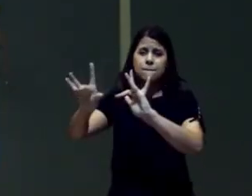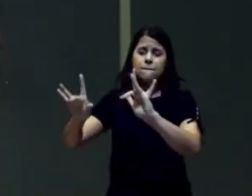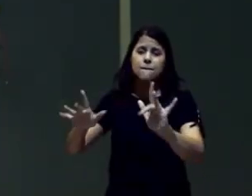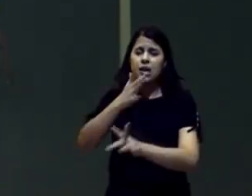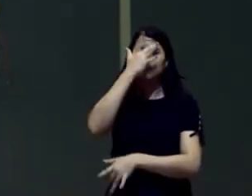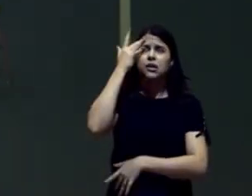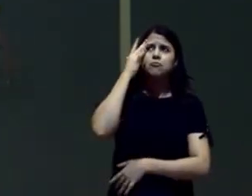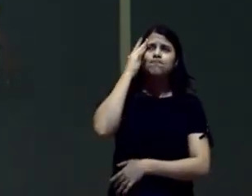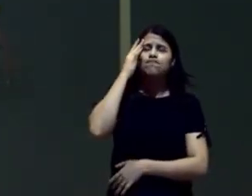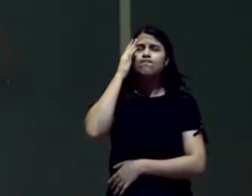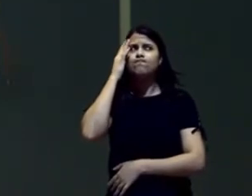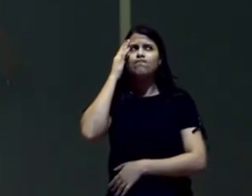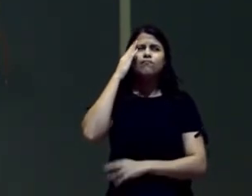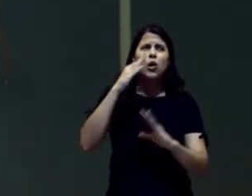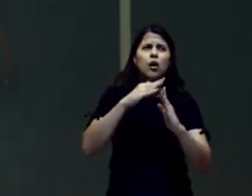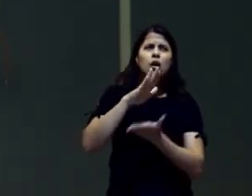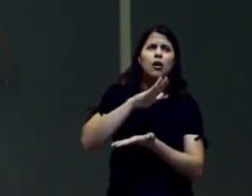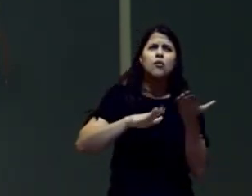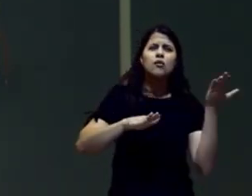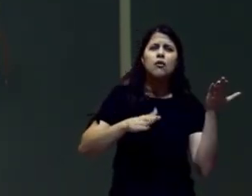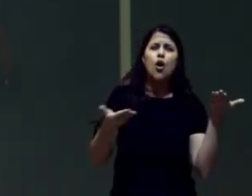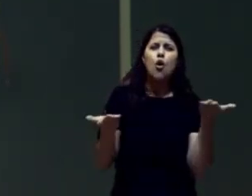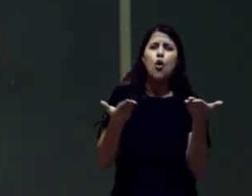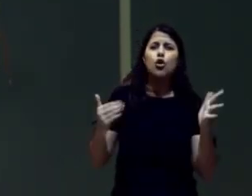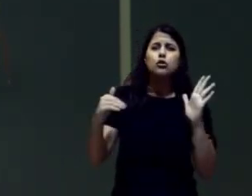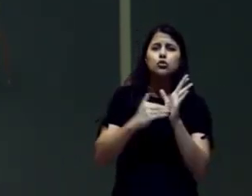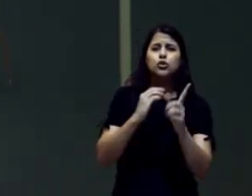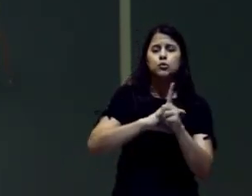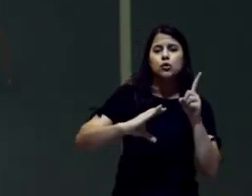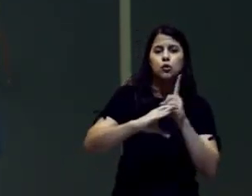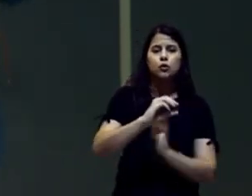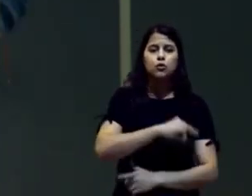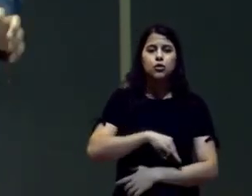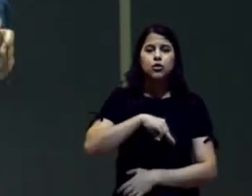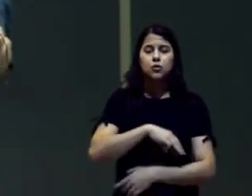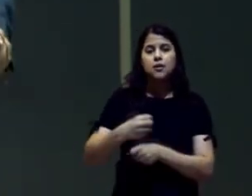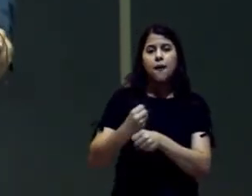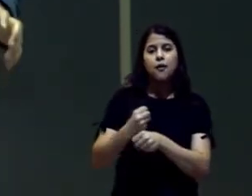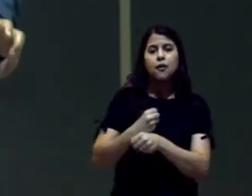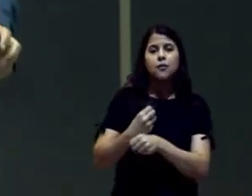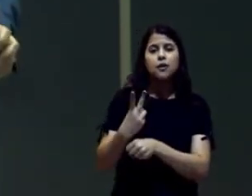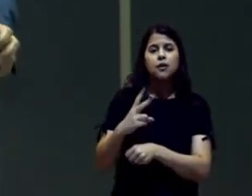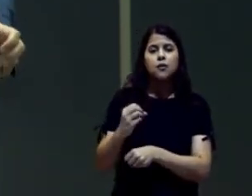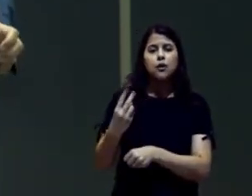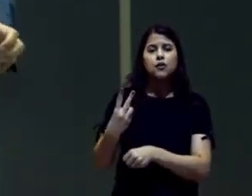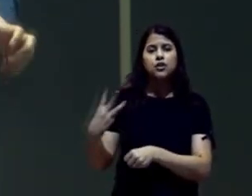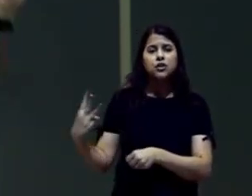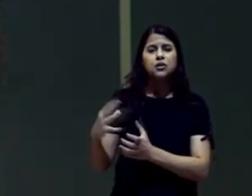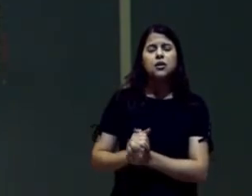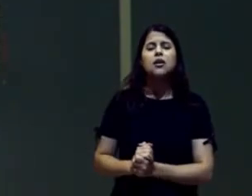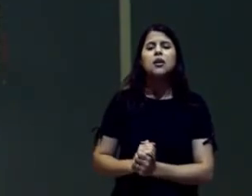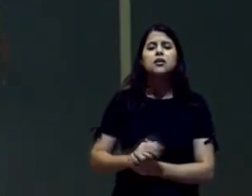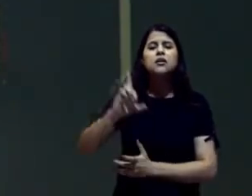daqui entendendo que Deus está abrindo neste último culto de missão do ano um testamento diante de nós e nos transmitindo uma